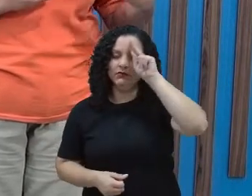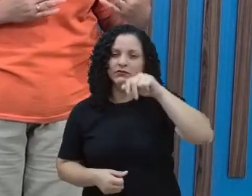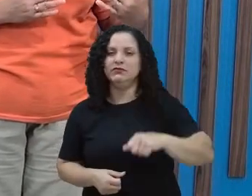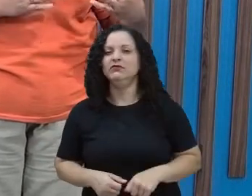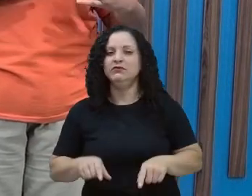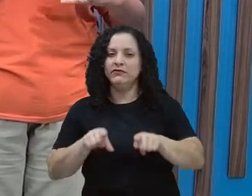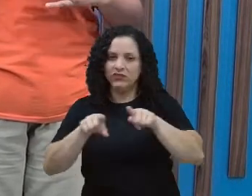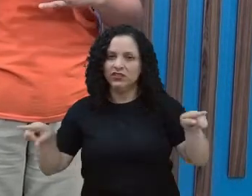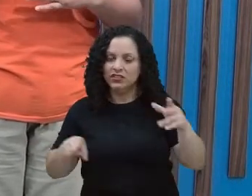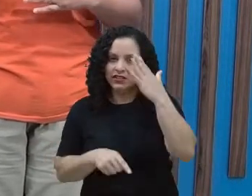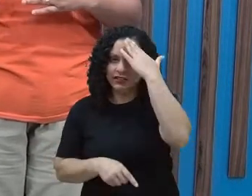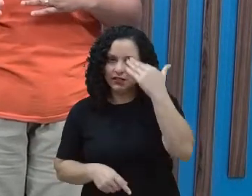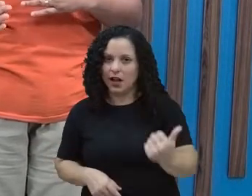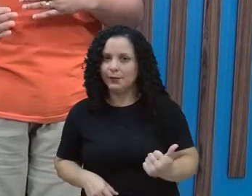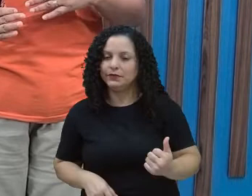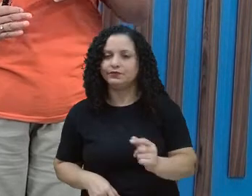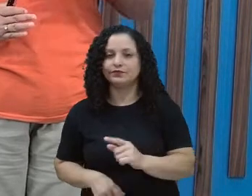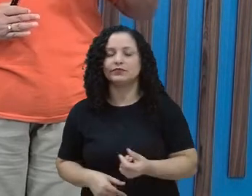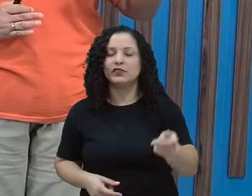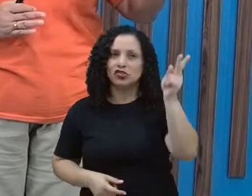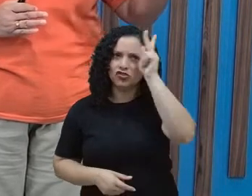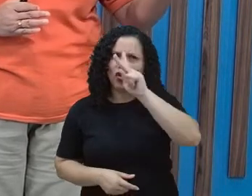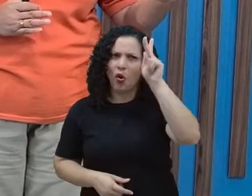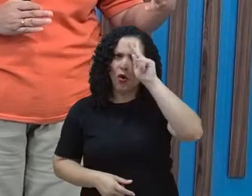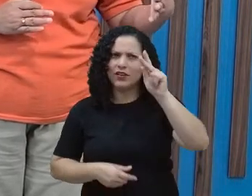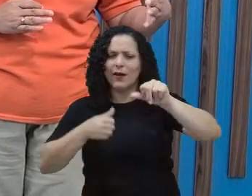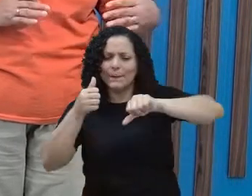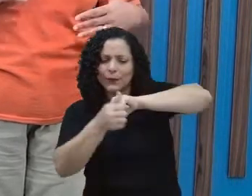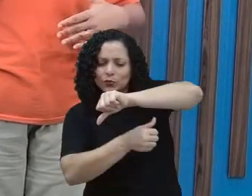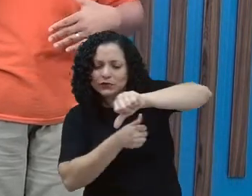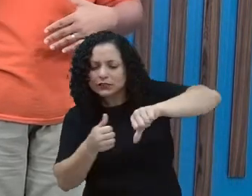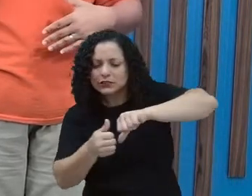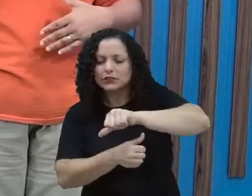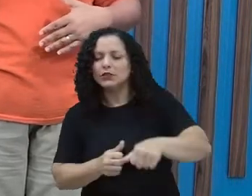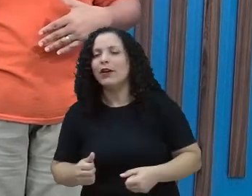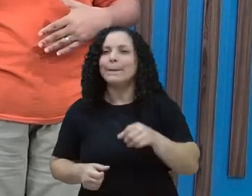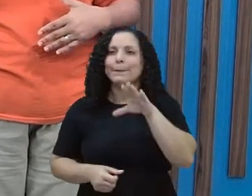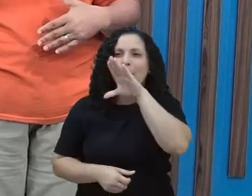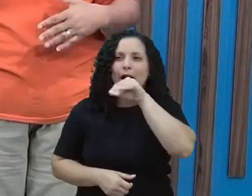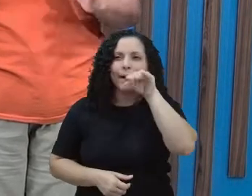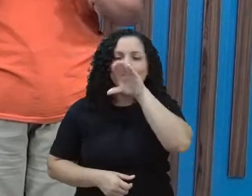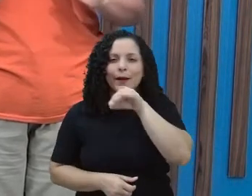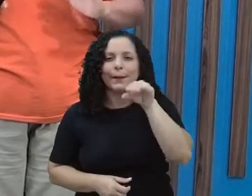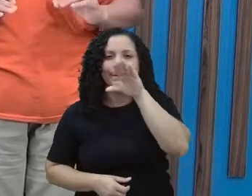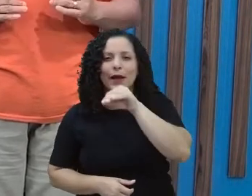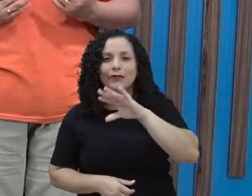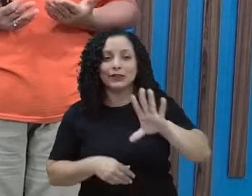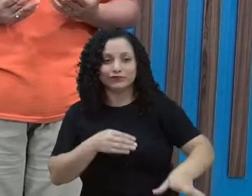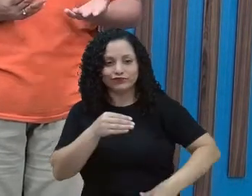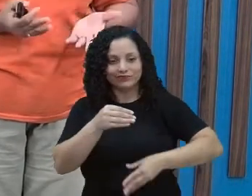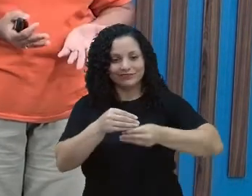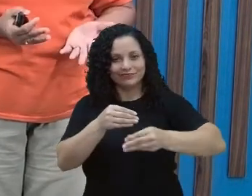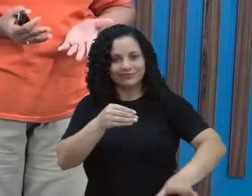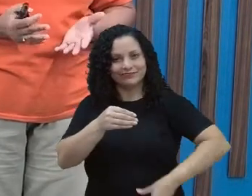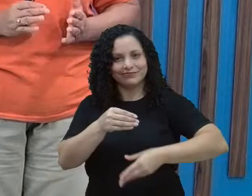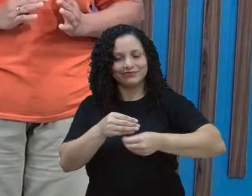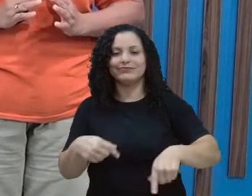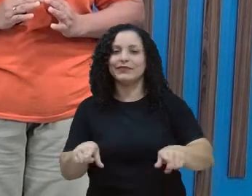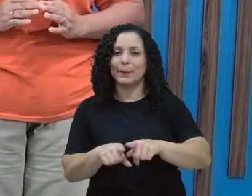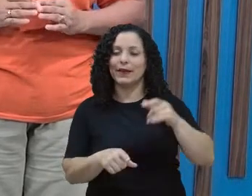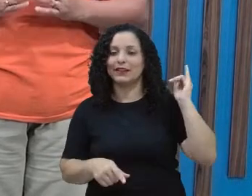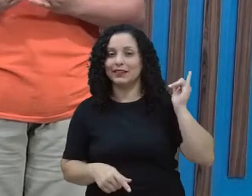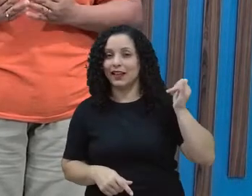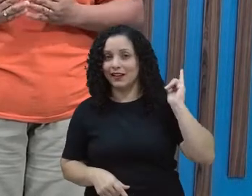você sabe que quando a gente vai contando a história, às vezes a gente esquece uma coisa, a gente às vezes acrescenta outra, e uma narrativa não é diferente. Então,